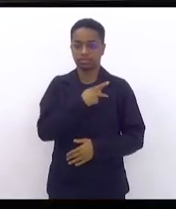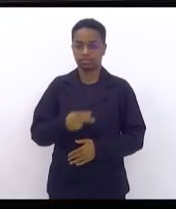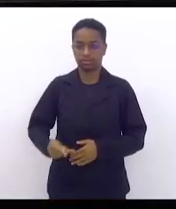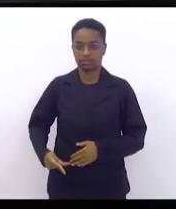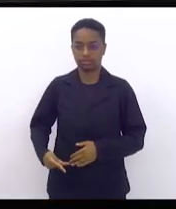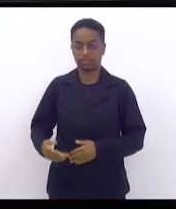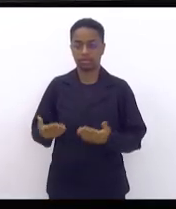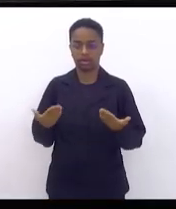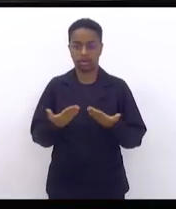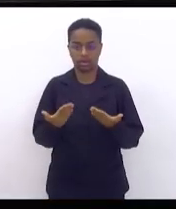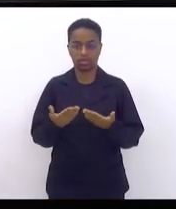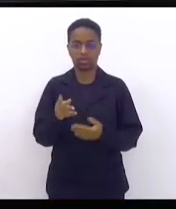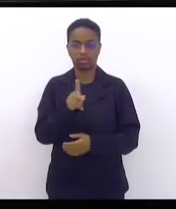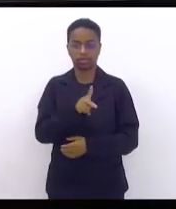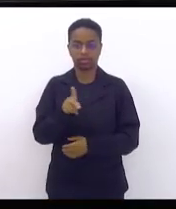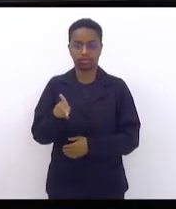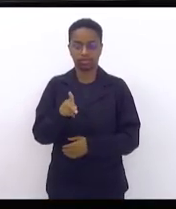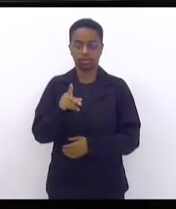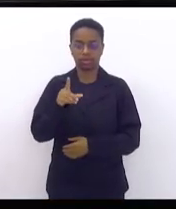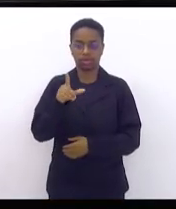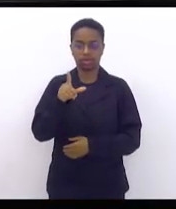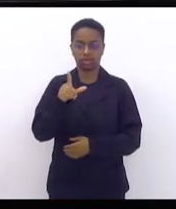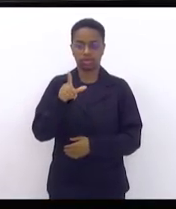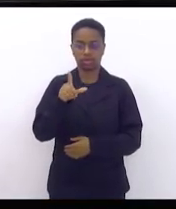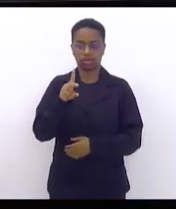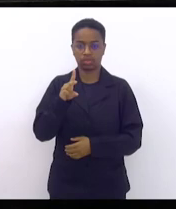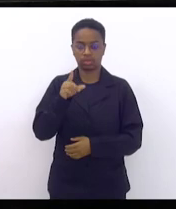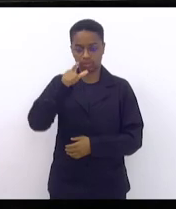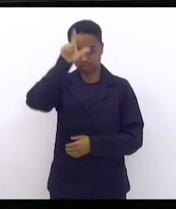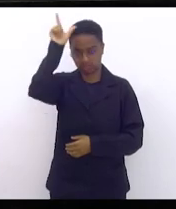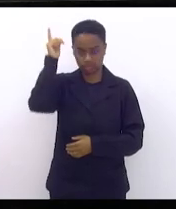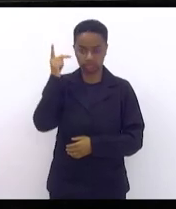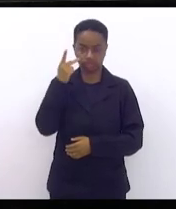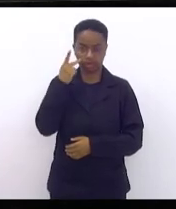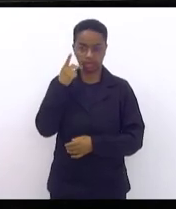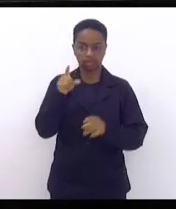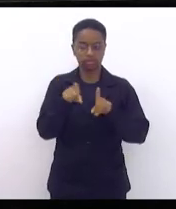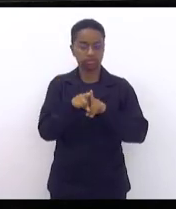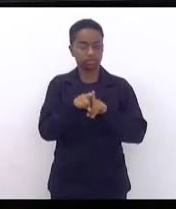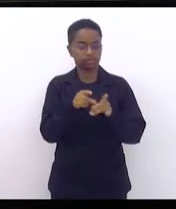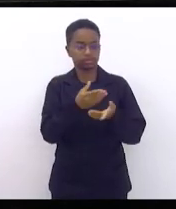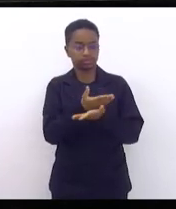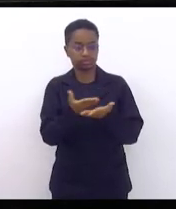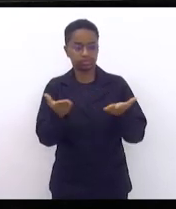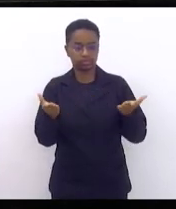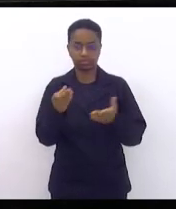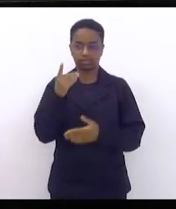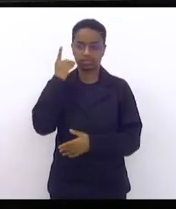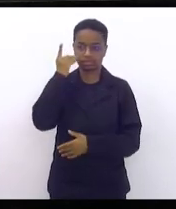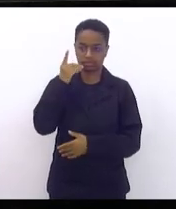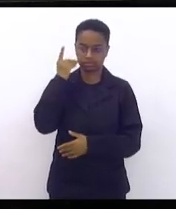Luiz Paulo Correia da Rocha senhoras e senhores parlamentares